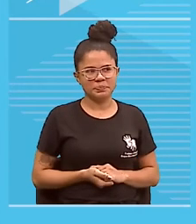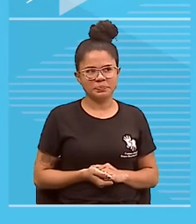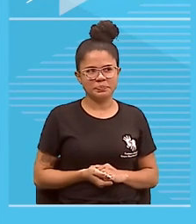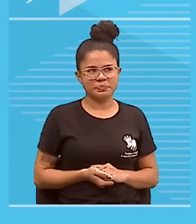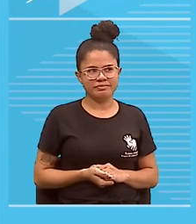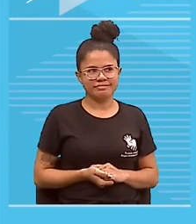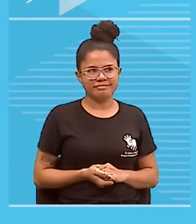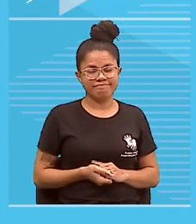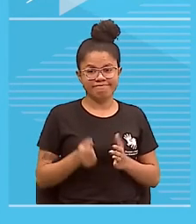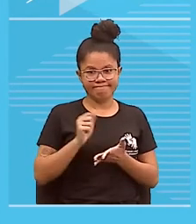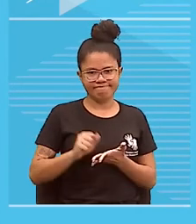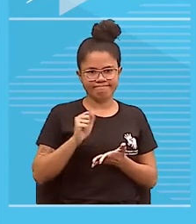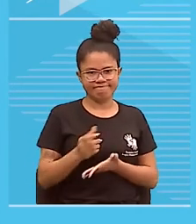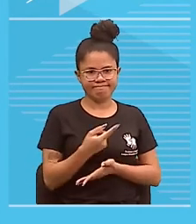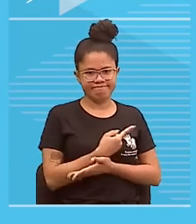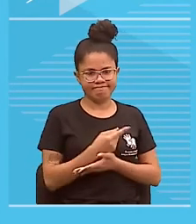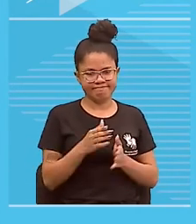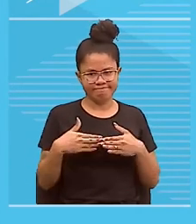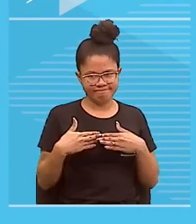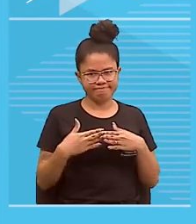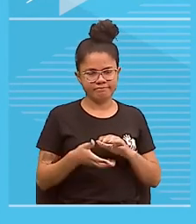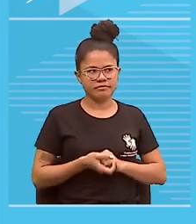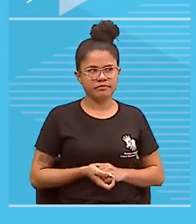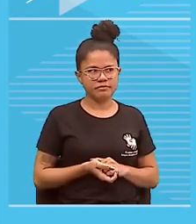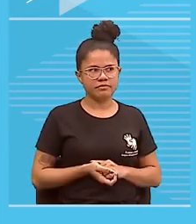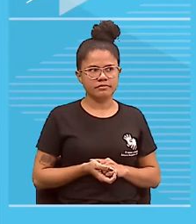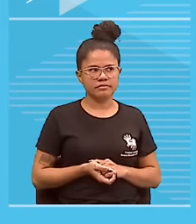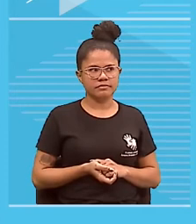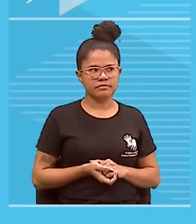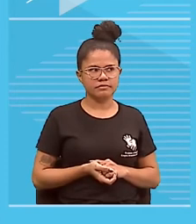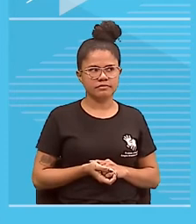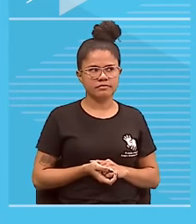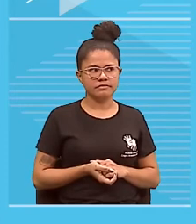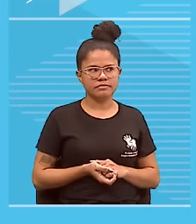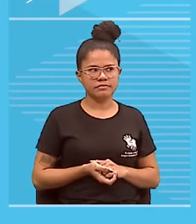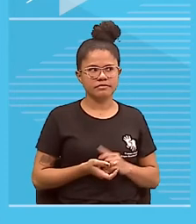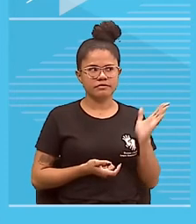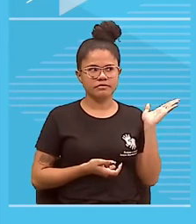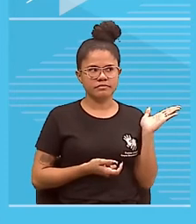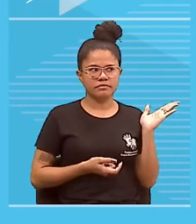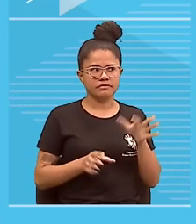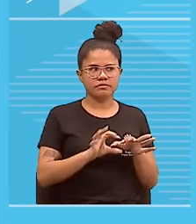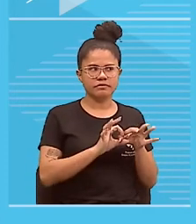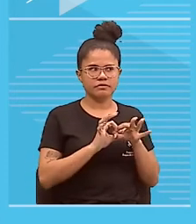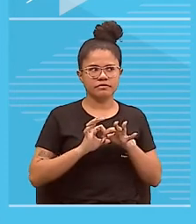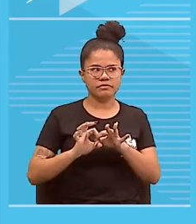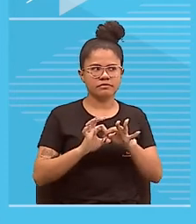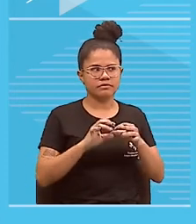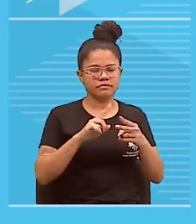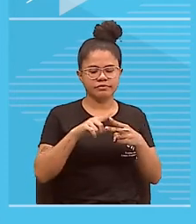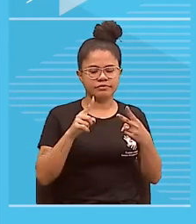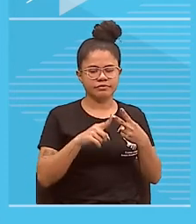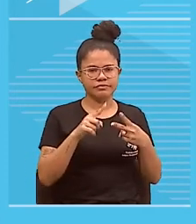a nossa isso aqui Gente pelo amor de deus dissacarídeos ó o a união de duas